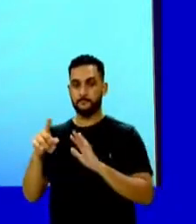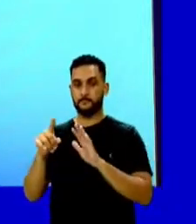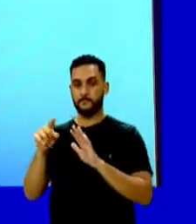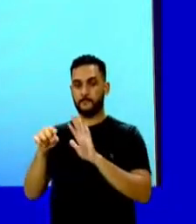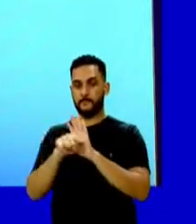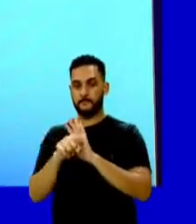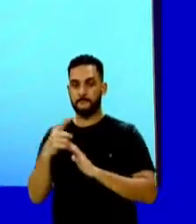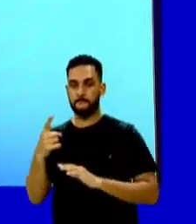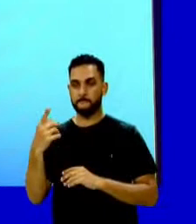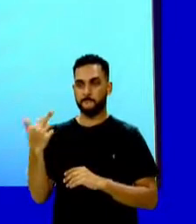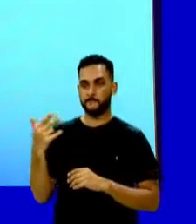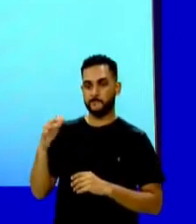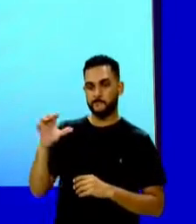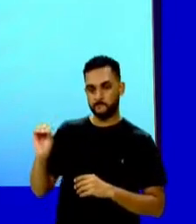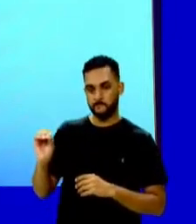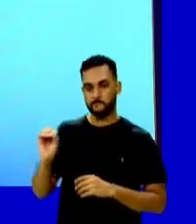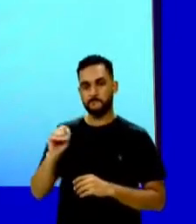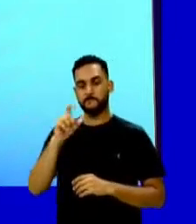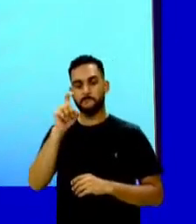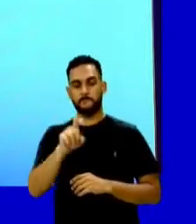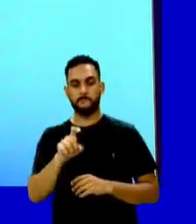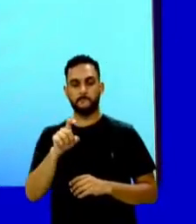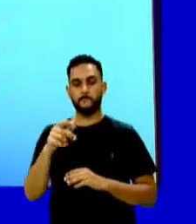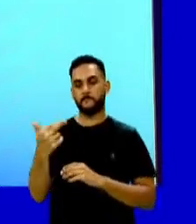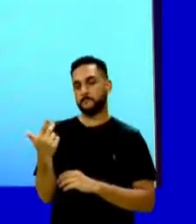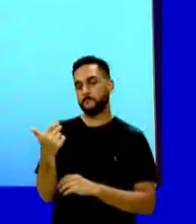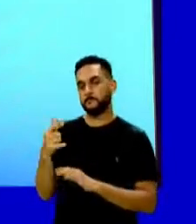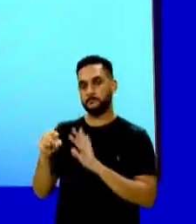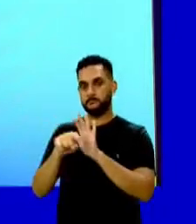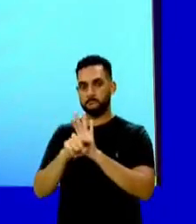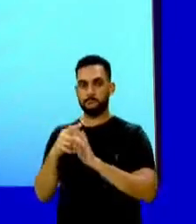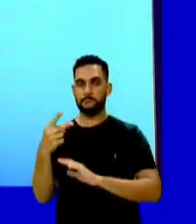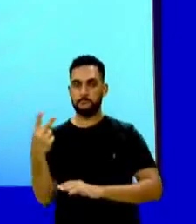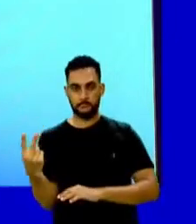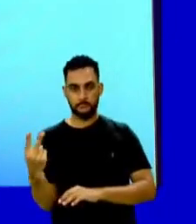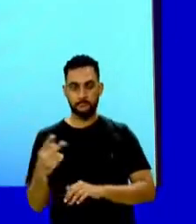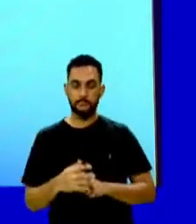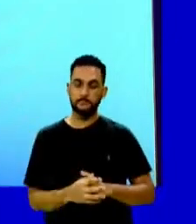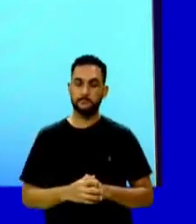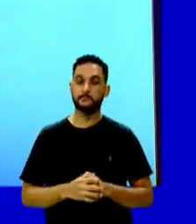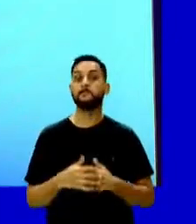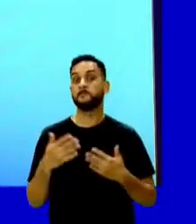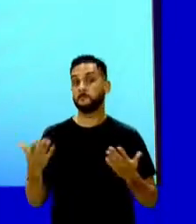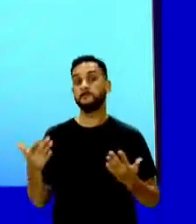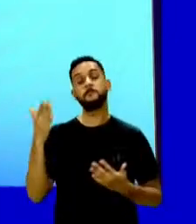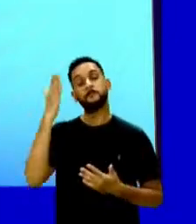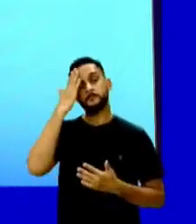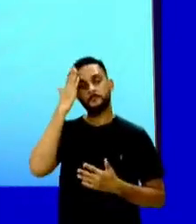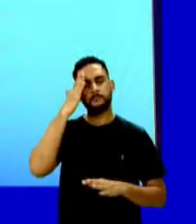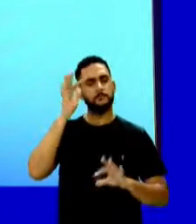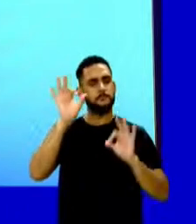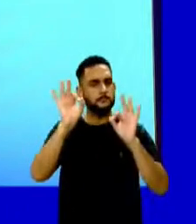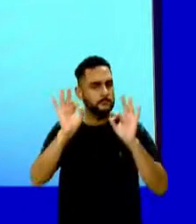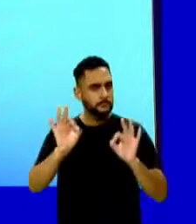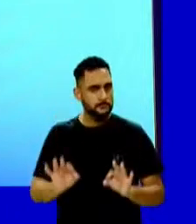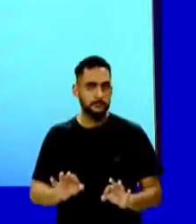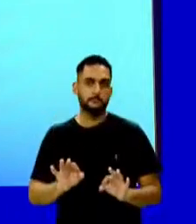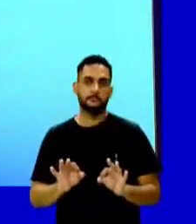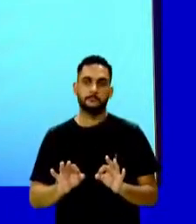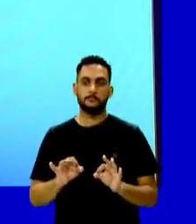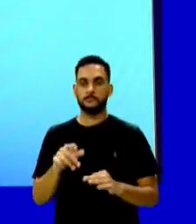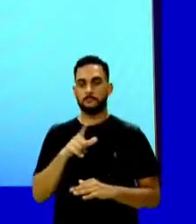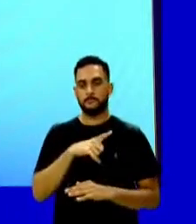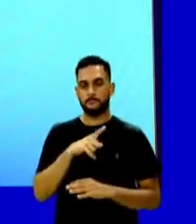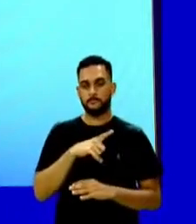- 1 = 0 x = - 2 então eu sei com certeza que